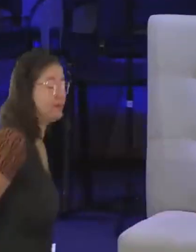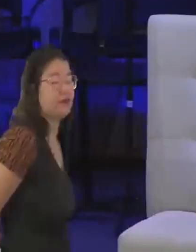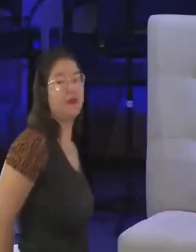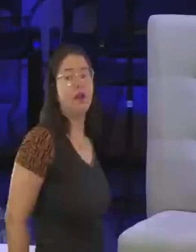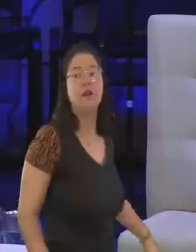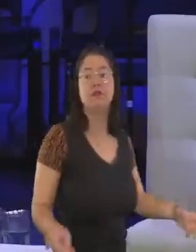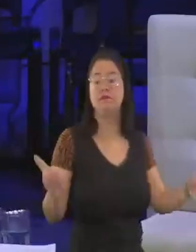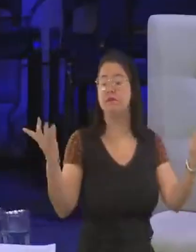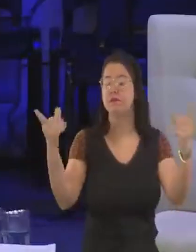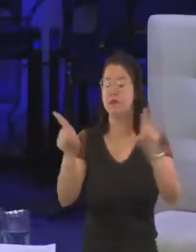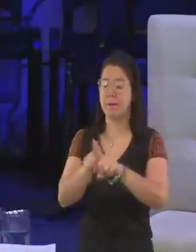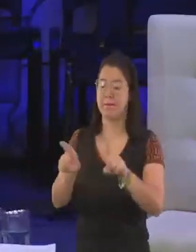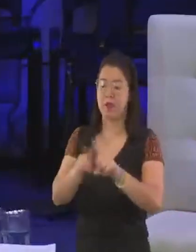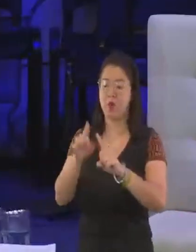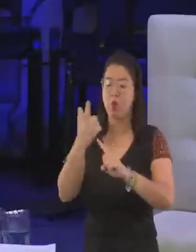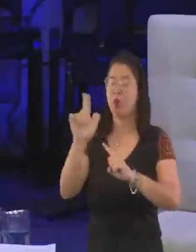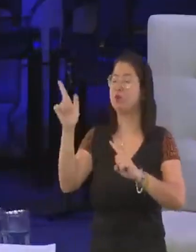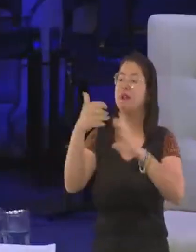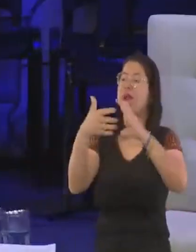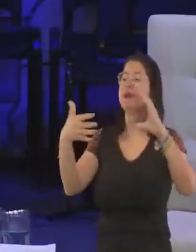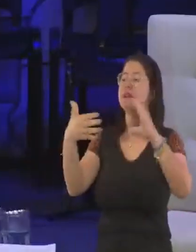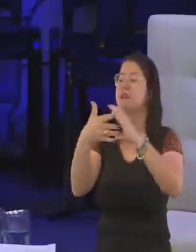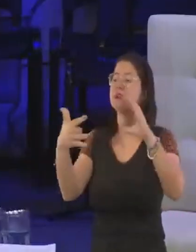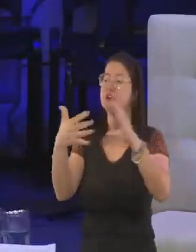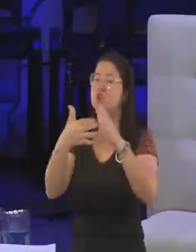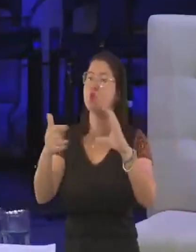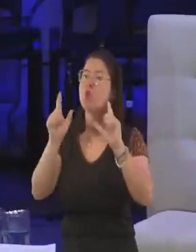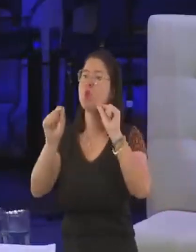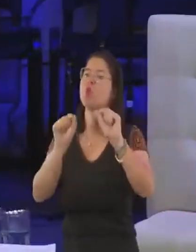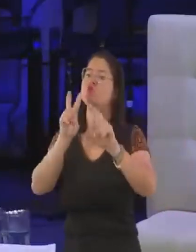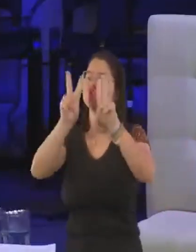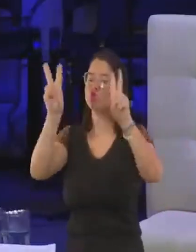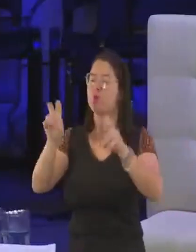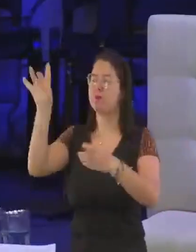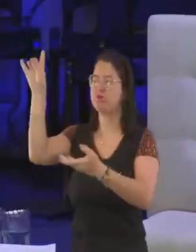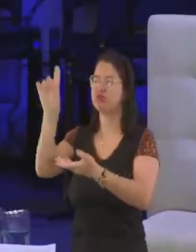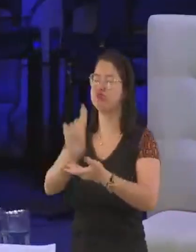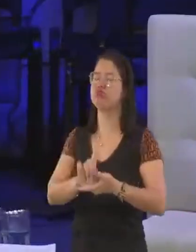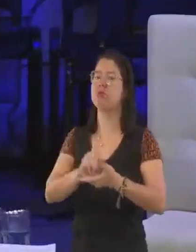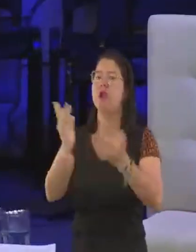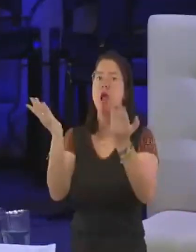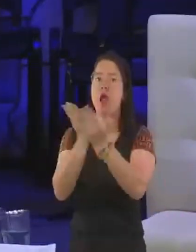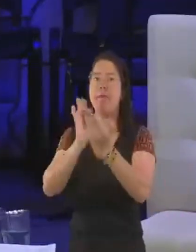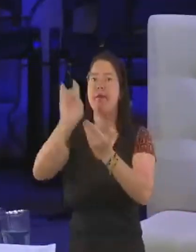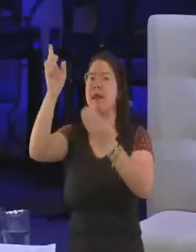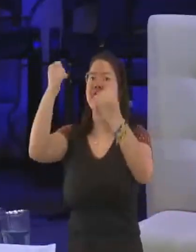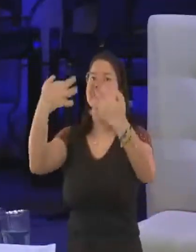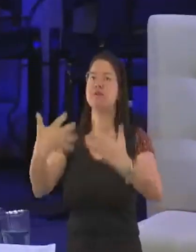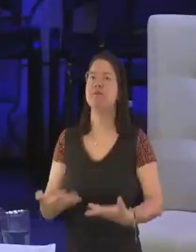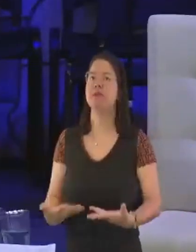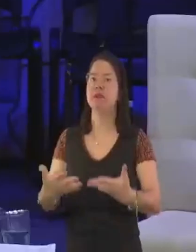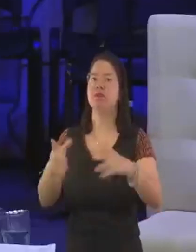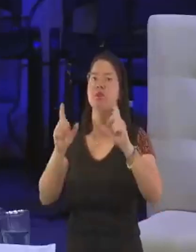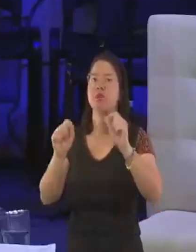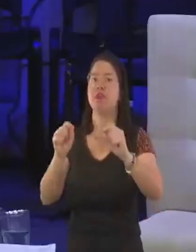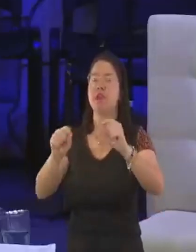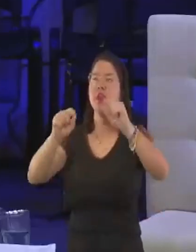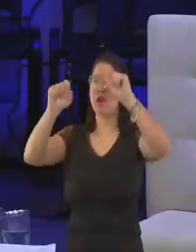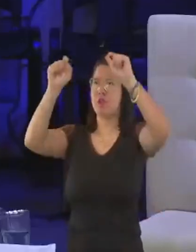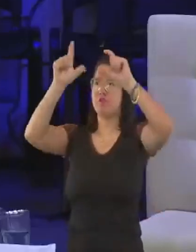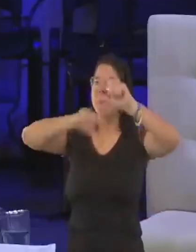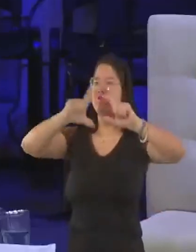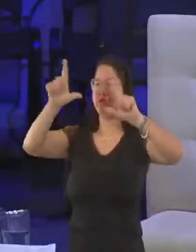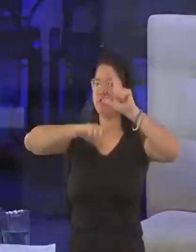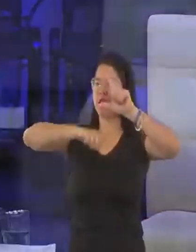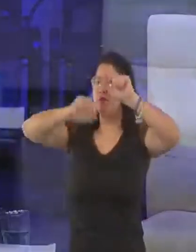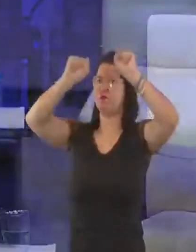característica desta volta é a forma da sua vinda. Diz a palavra de Deus que ele virá nas nuvens cercados por anjos com